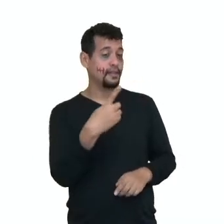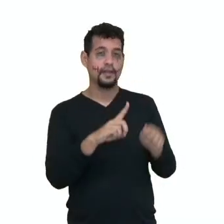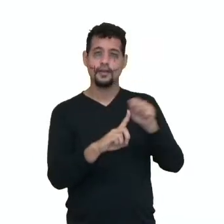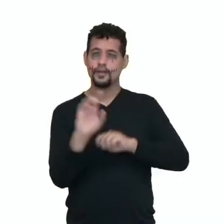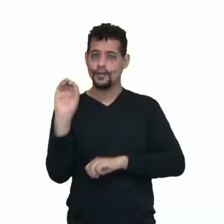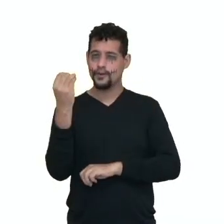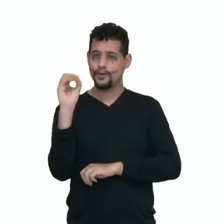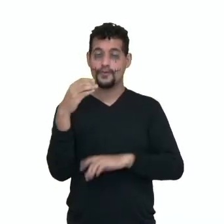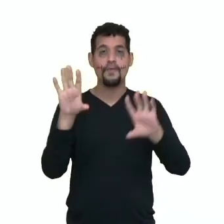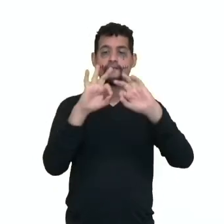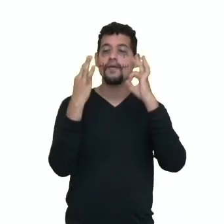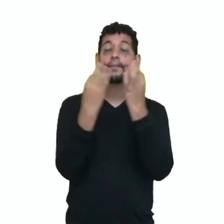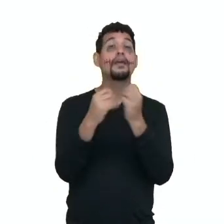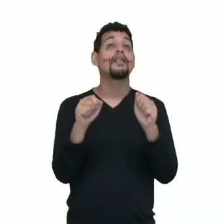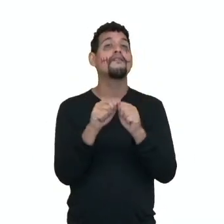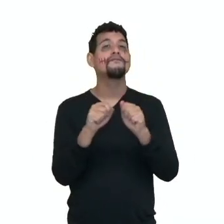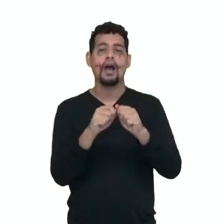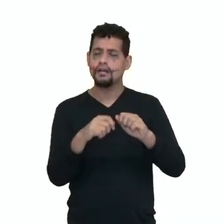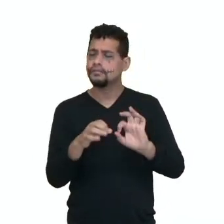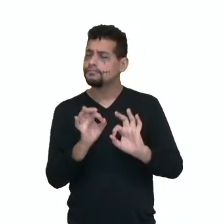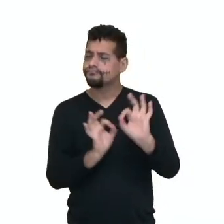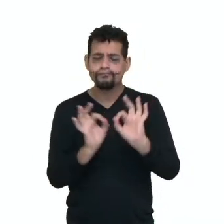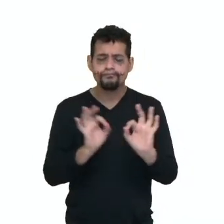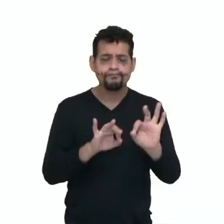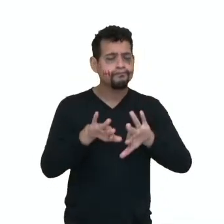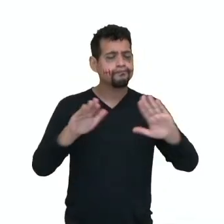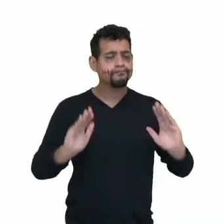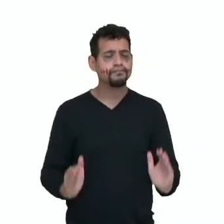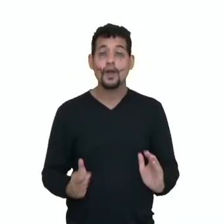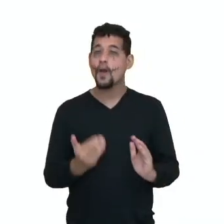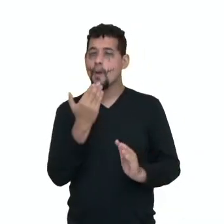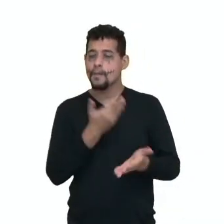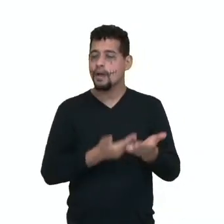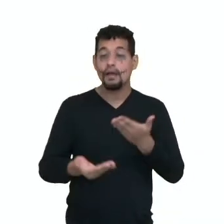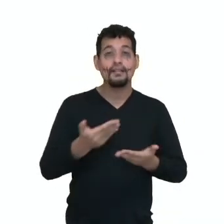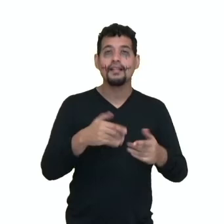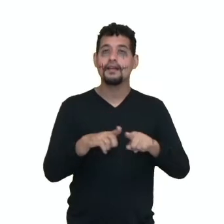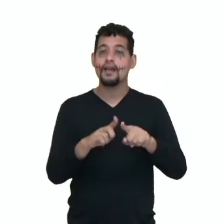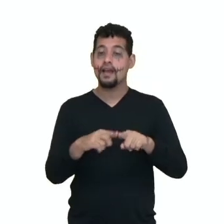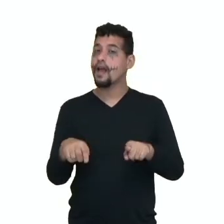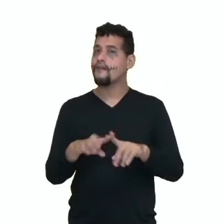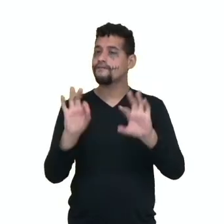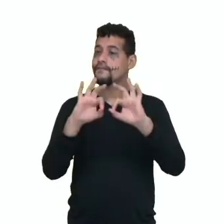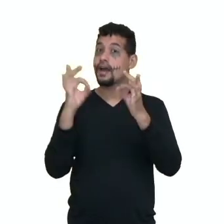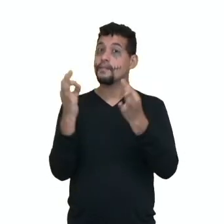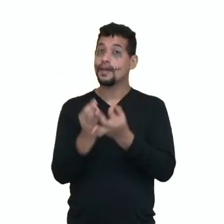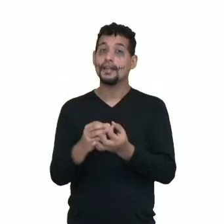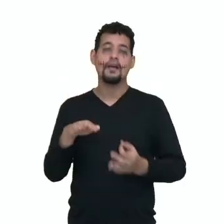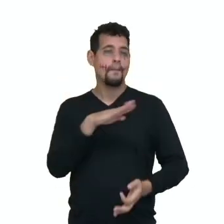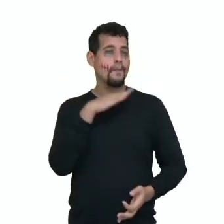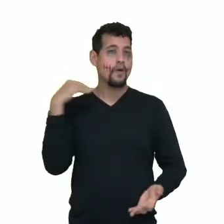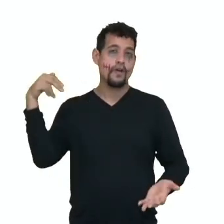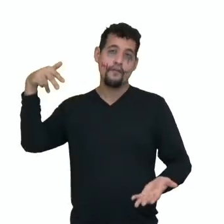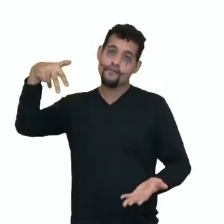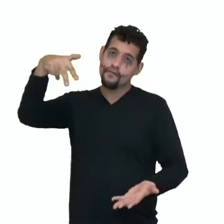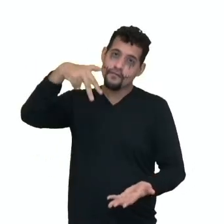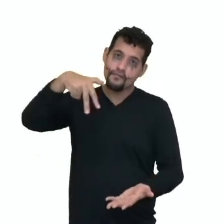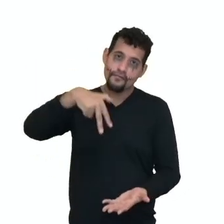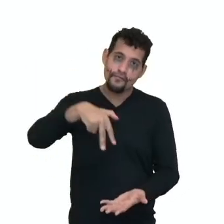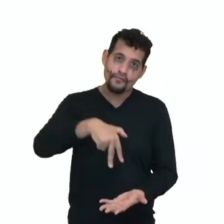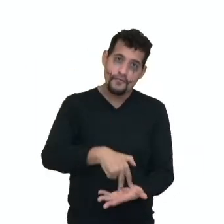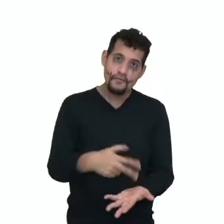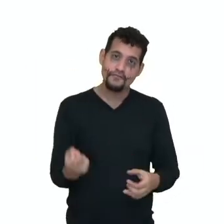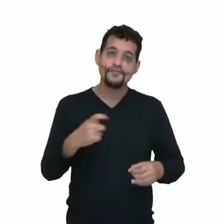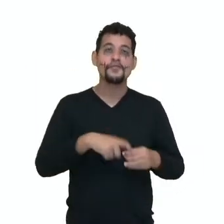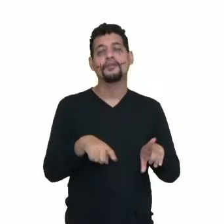familias empiezan a construir altares en su casa para recibir a los parientes que já murieron,